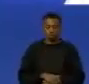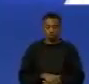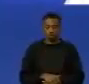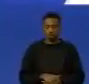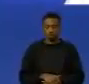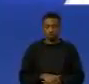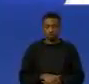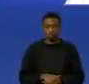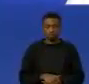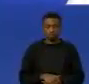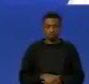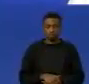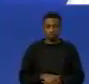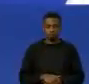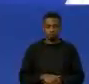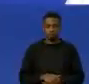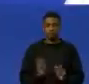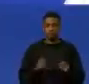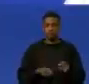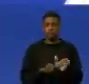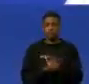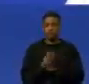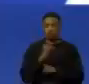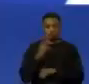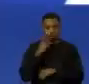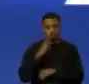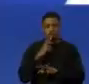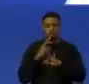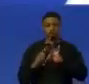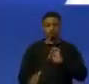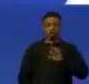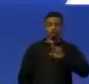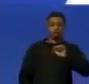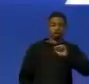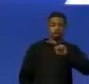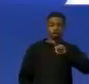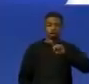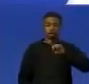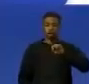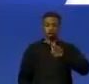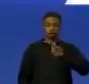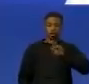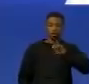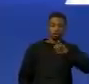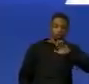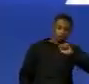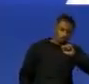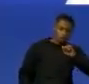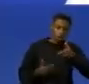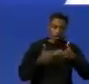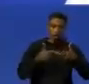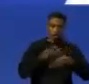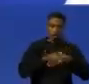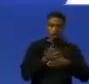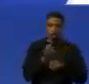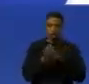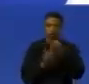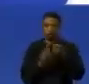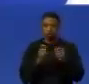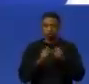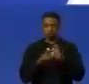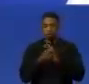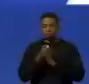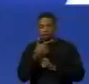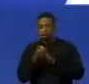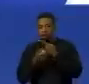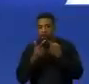essa bacteriose? Que ele até pergunta, na terapêutica, no tratamento de doenças mencionadas, que são as bacterioses, alguns desses